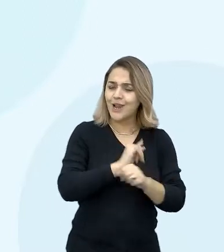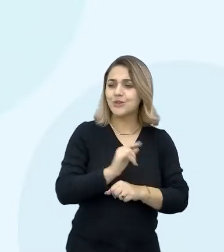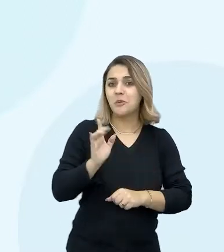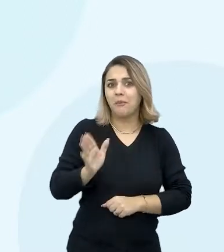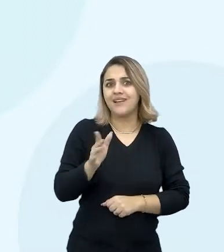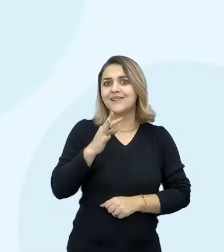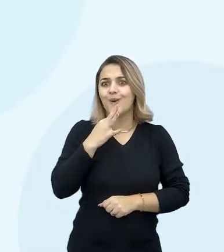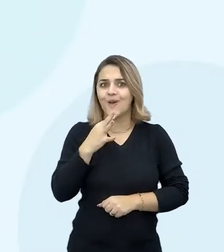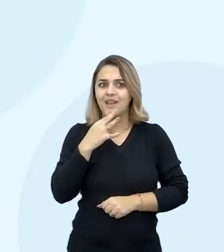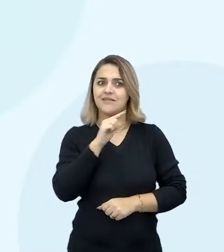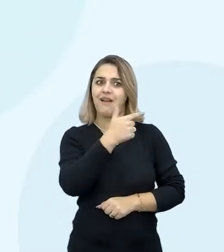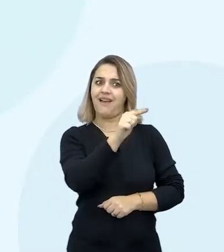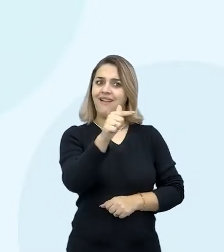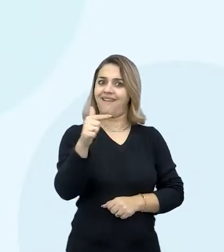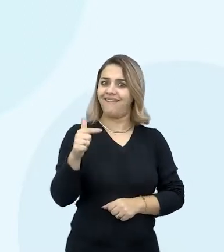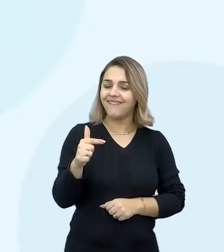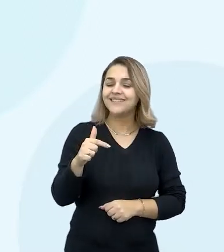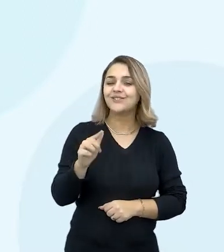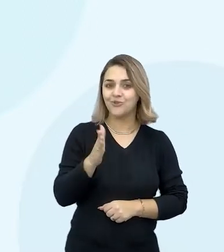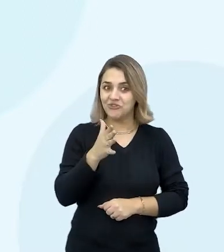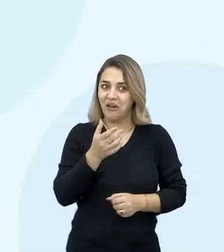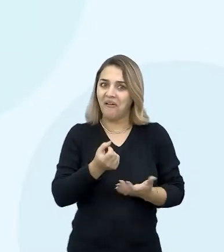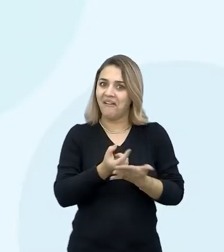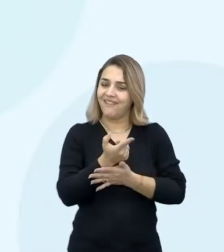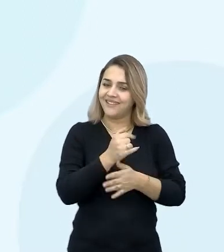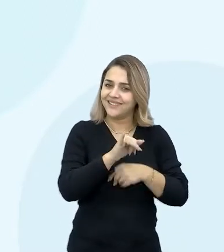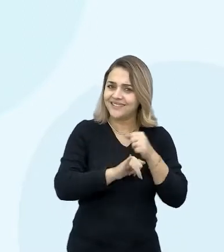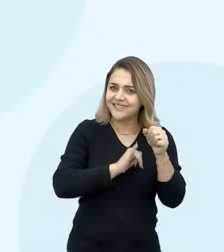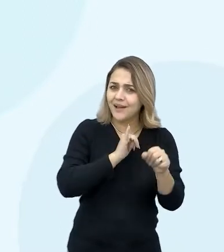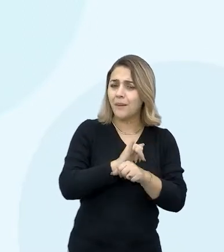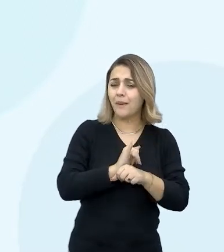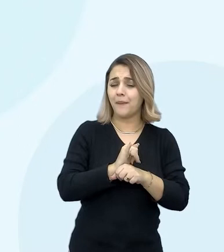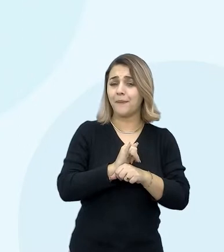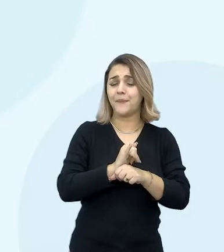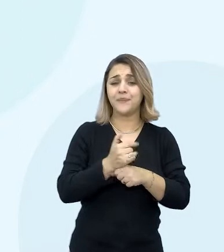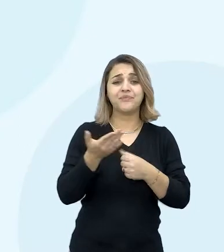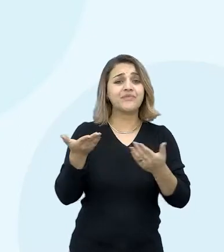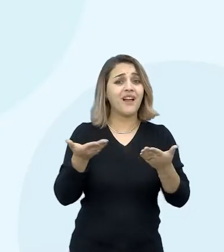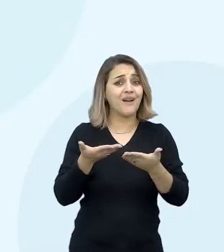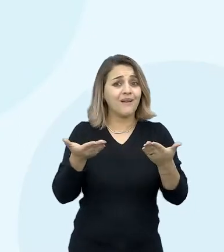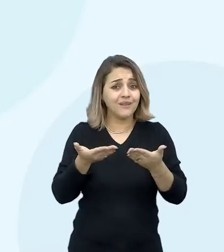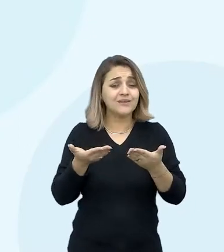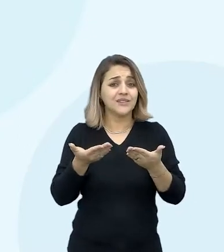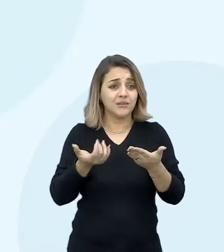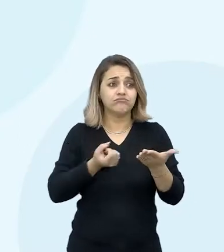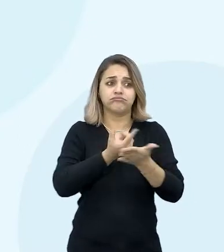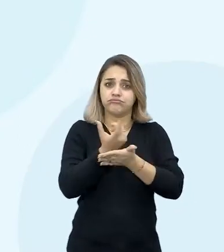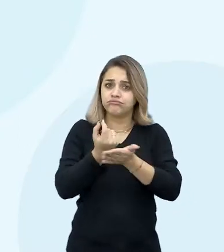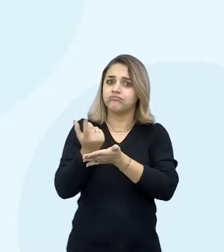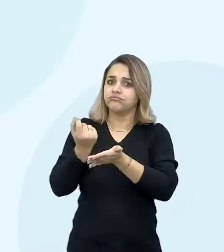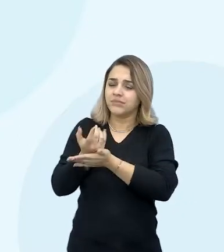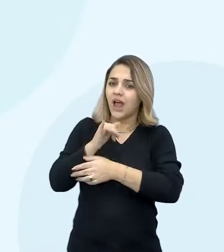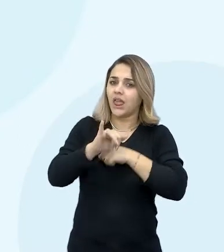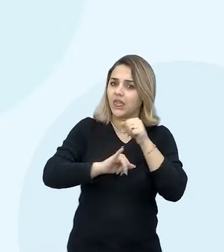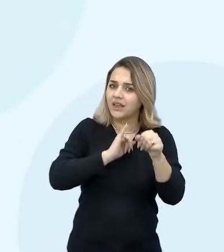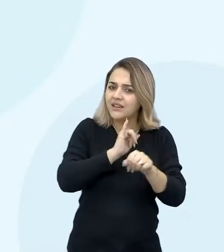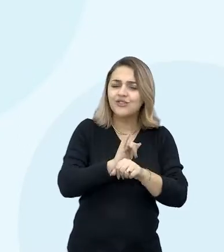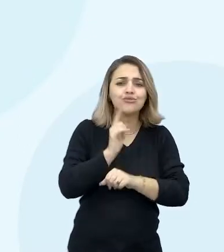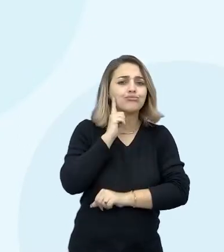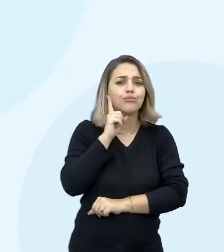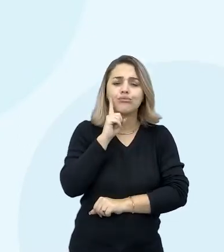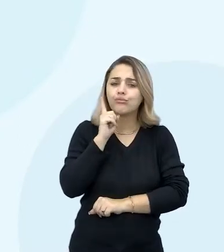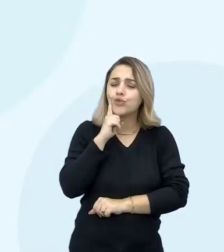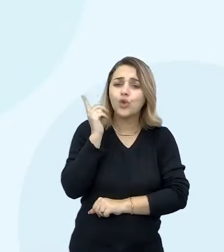já realizaram, né? Então, comprar pela internet está ficando cada vez mais corriqueiro, mais cotidiano, mais